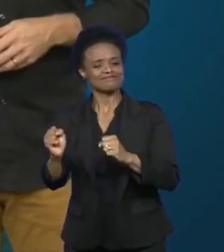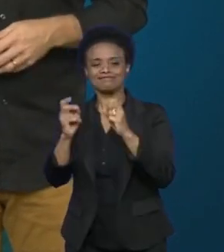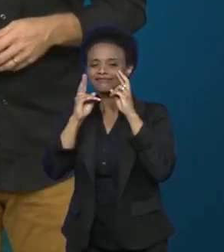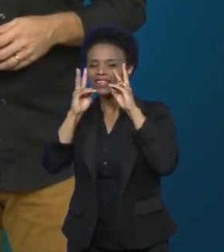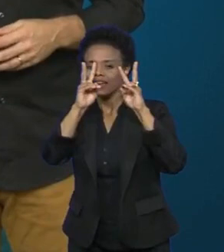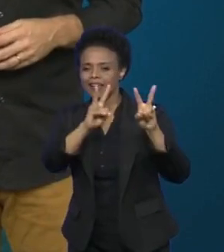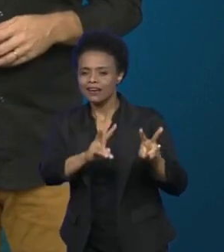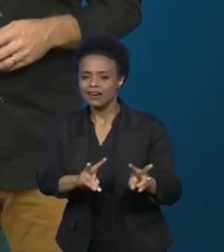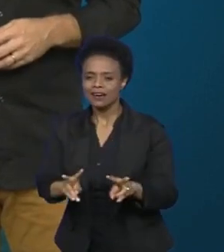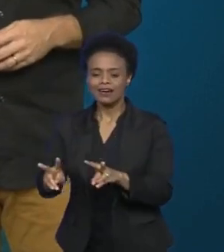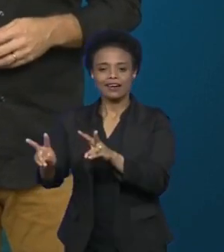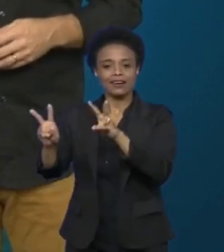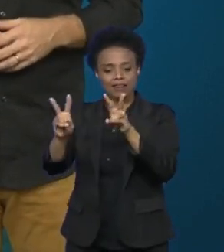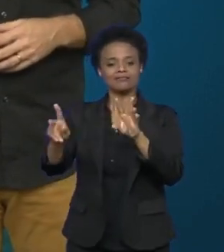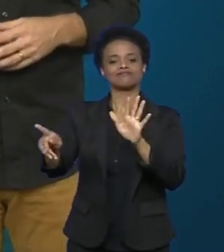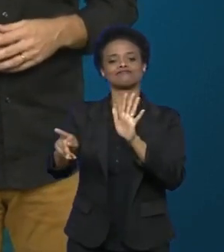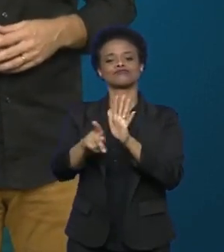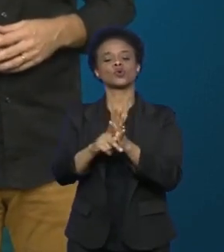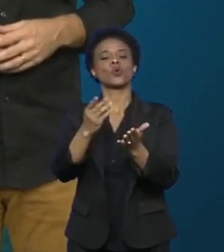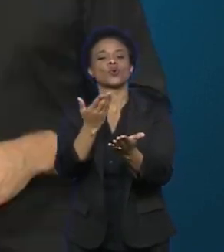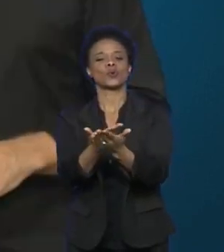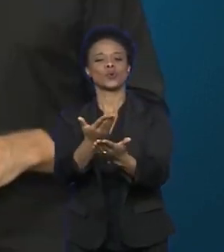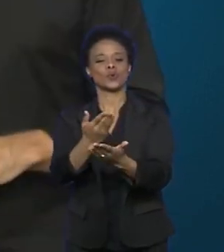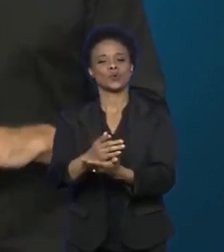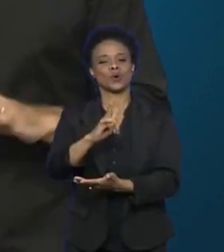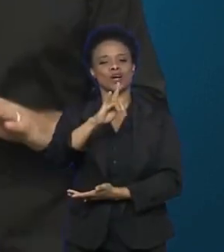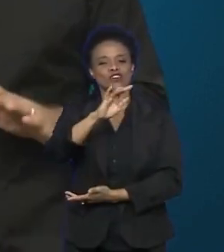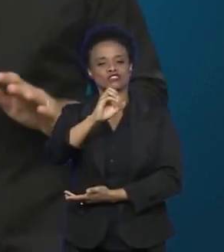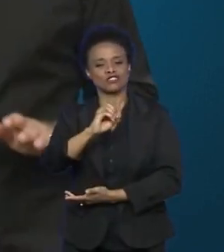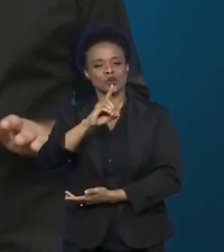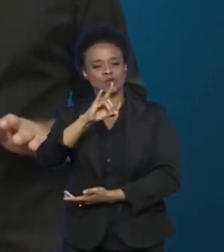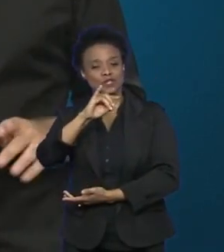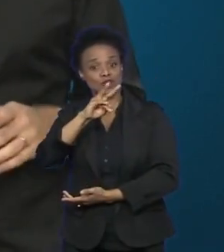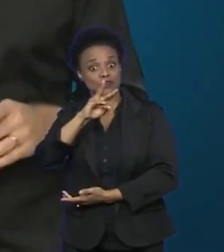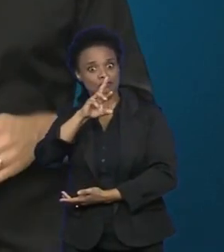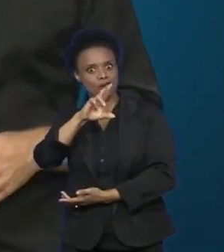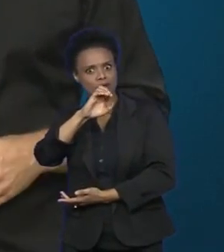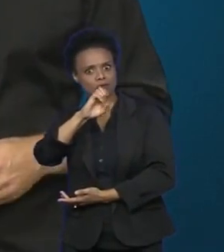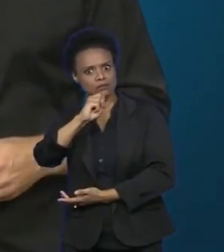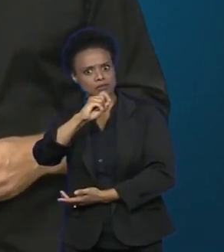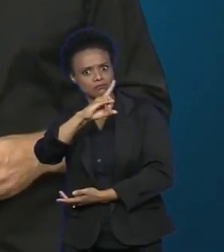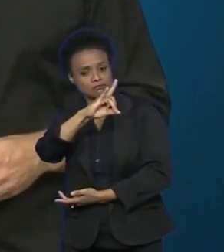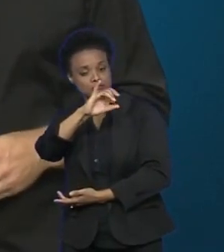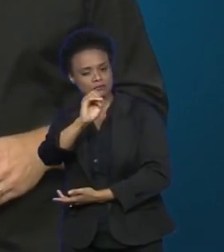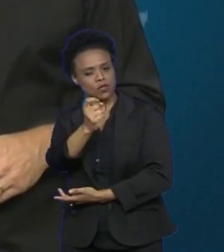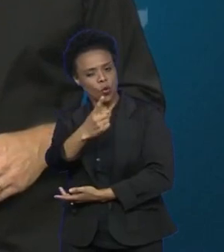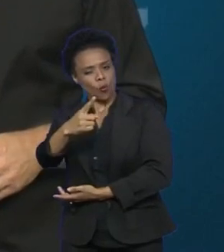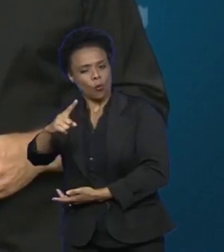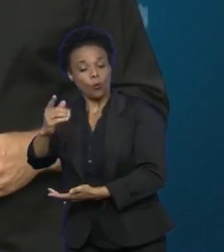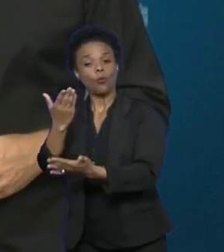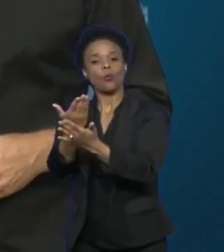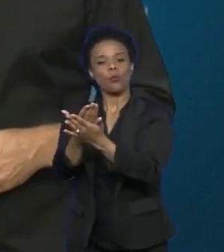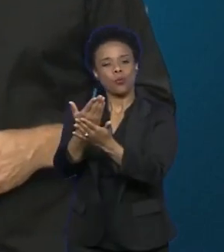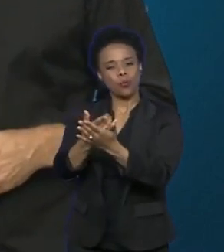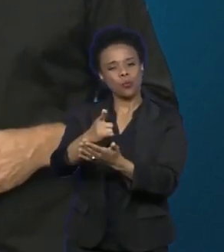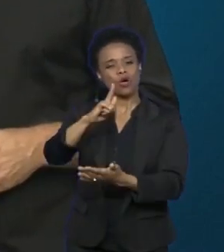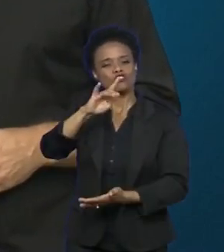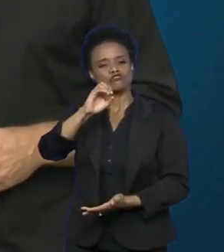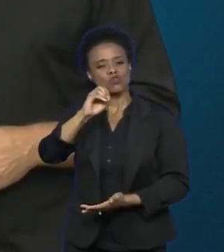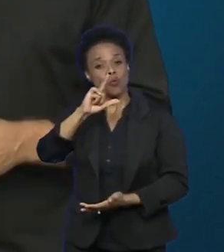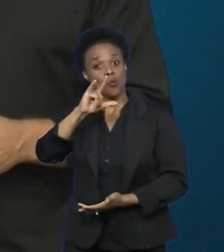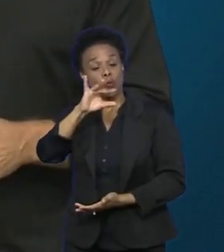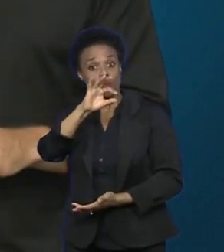a partir do estudo da geodiversidade. Outro importante campo, também estudado na geologia, é o